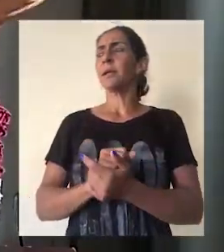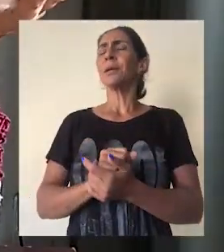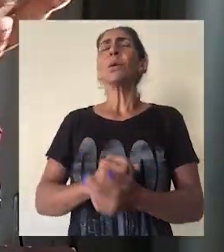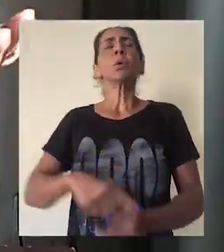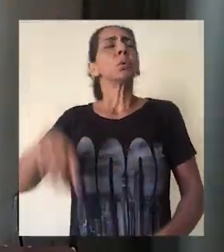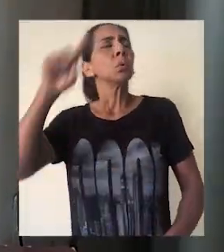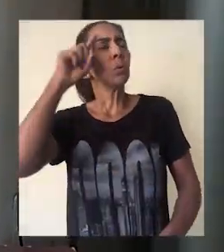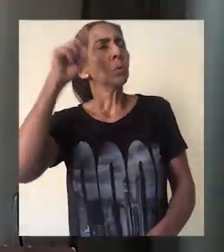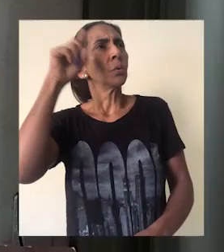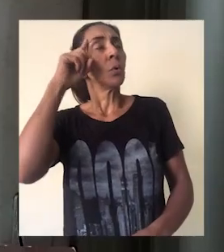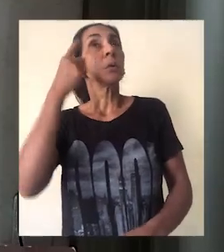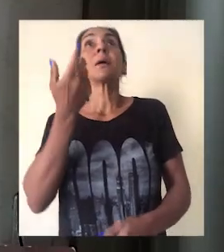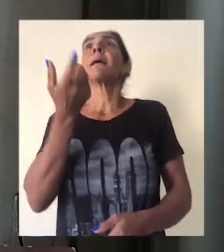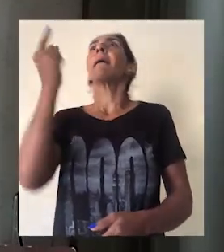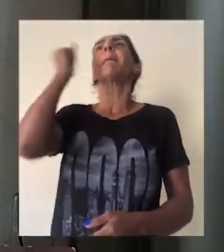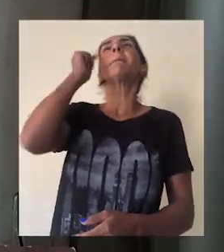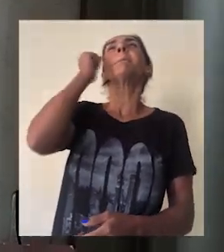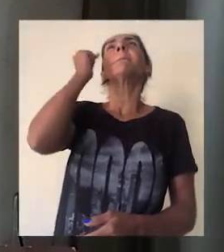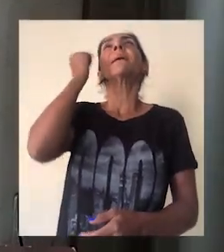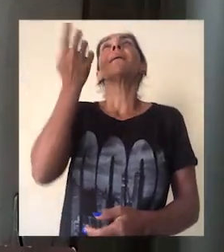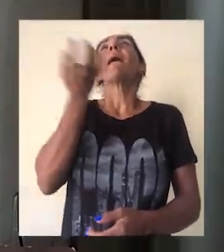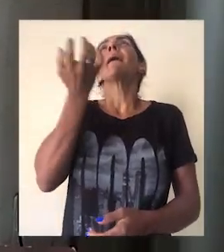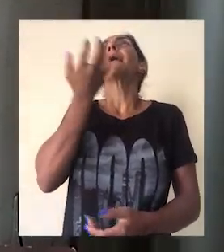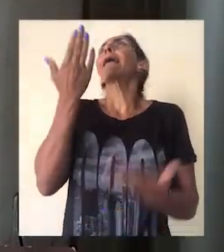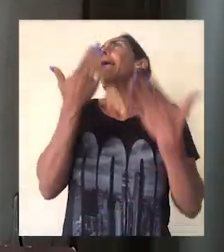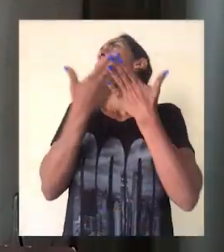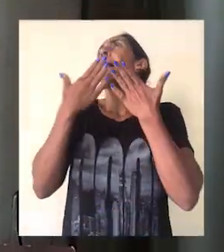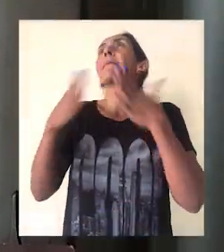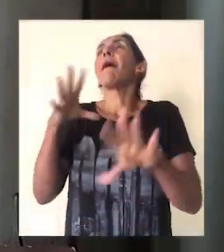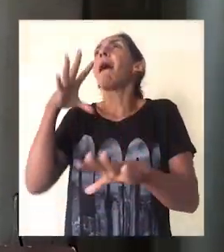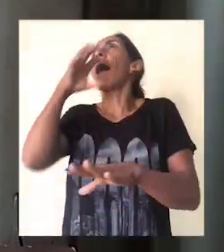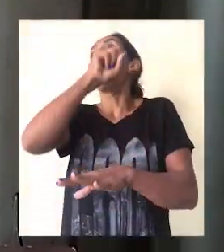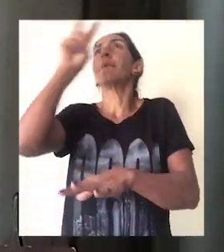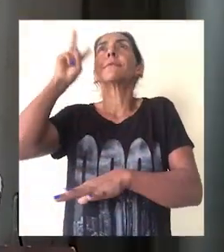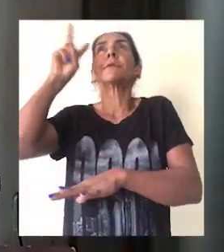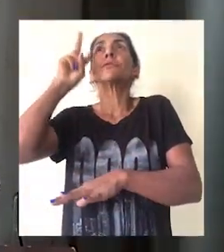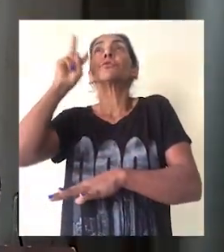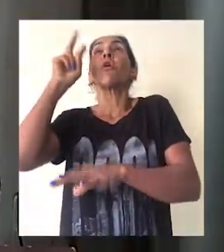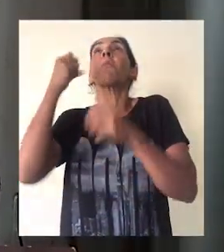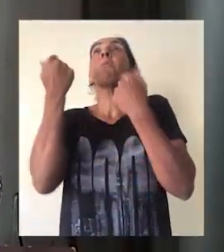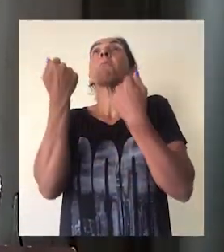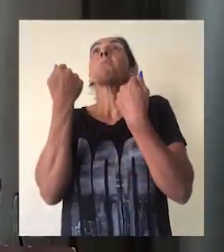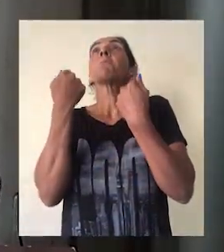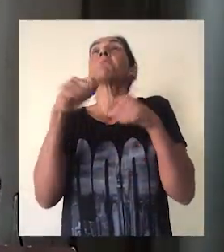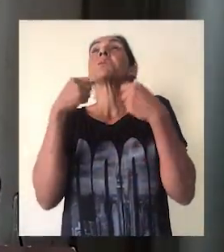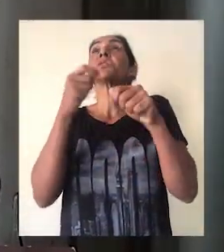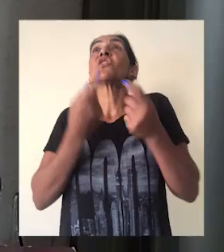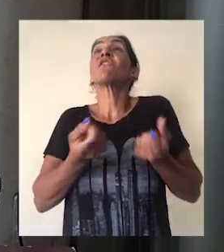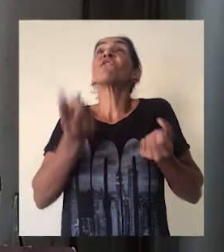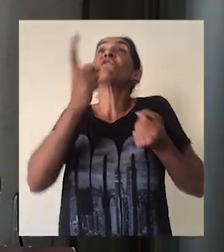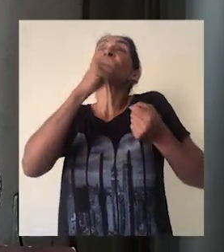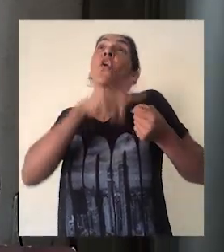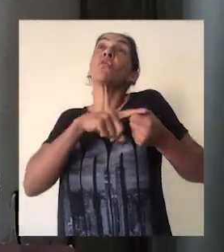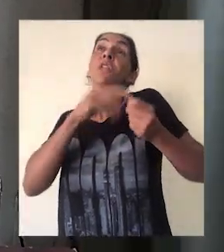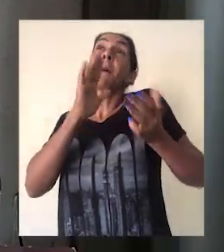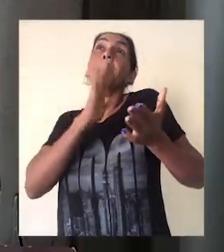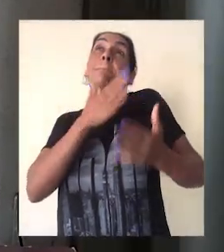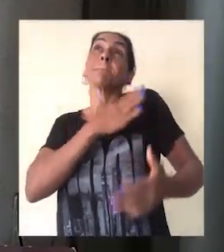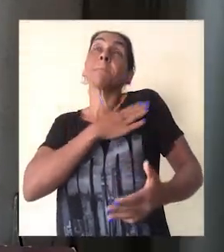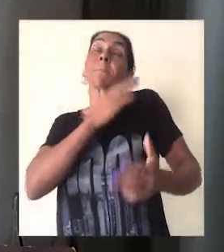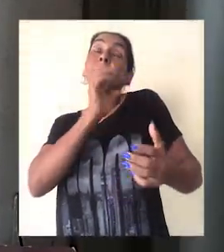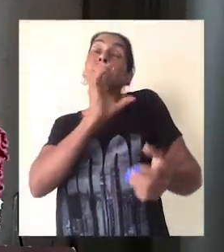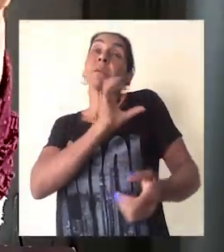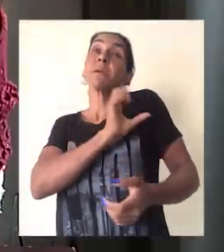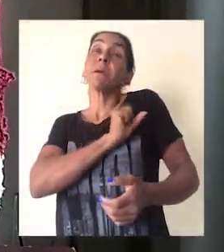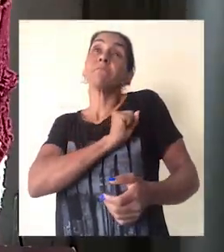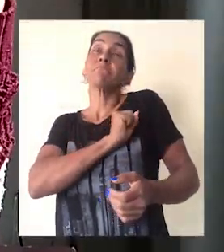acabe logo, para ele voltar para os braços da sua noiva Mina, que está esperando ele em Londres. Só que isso demora muito a acontecer. E